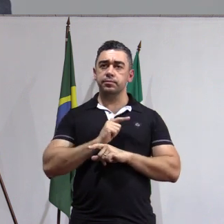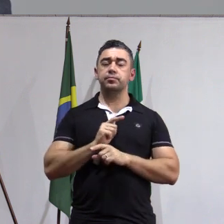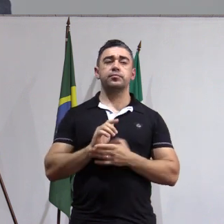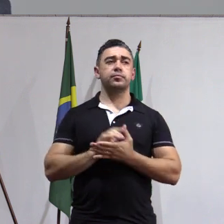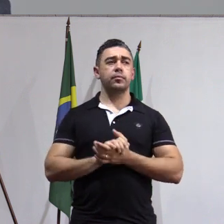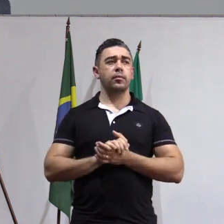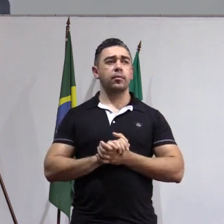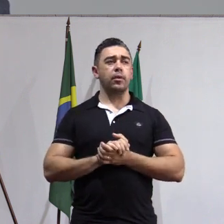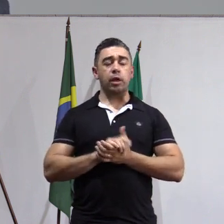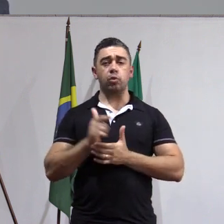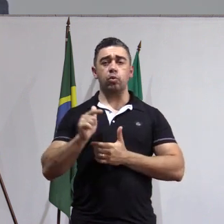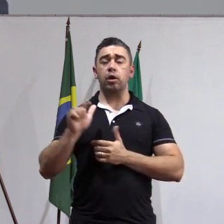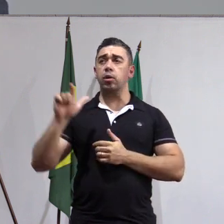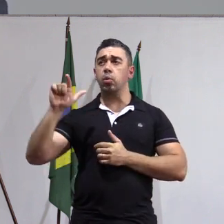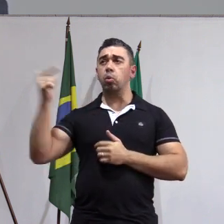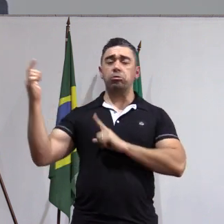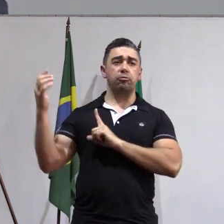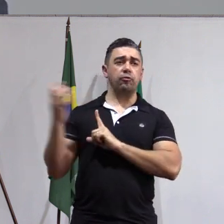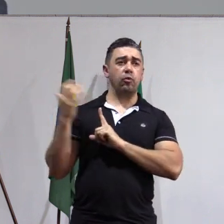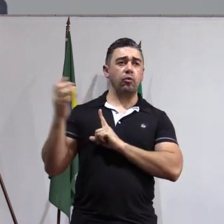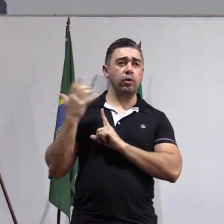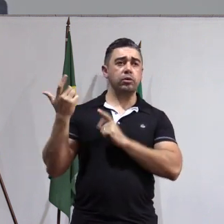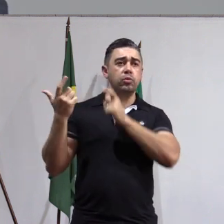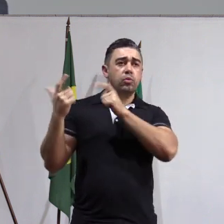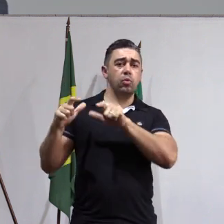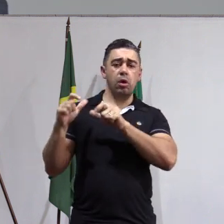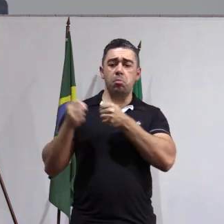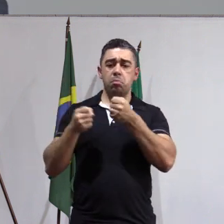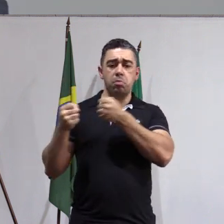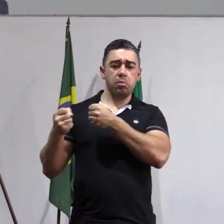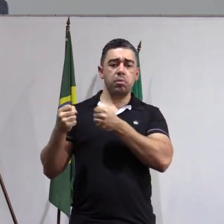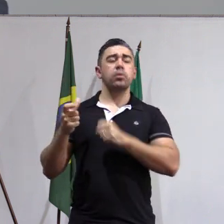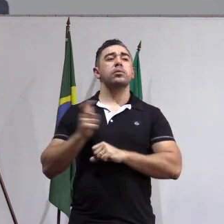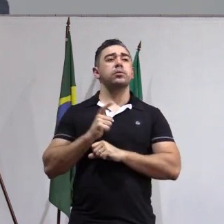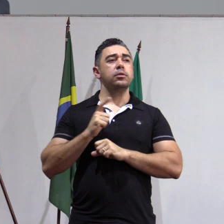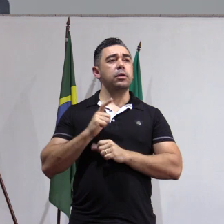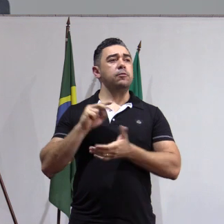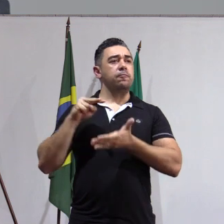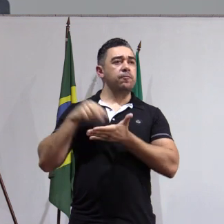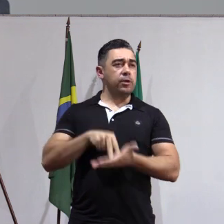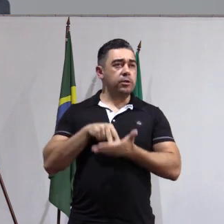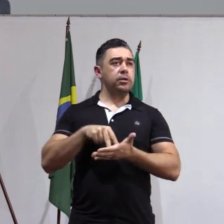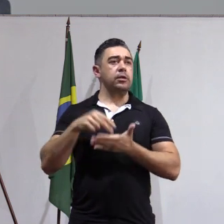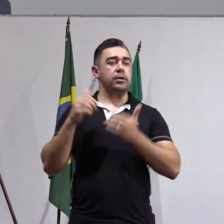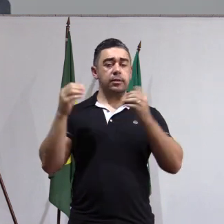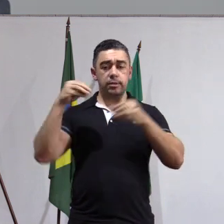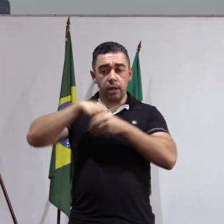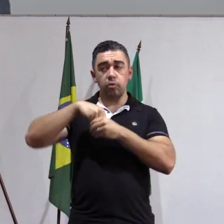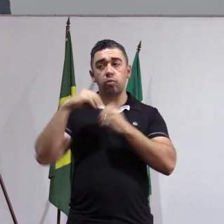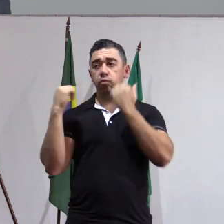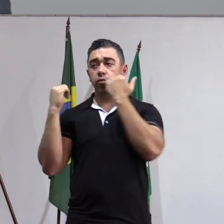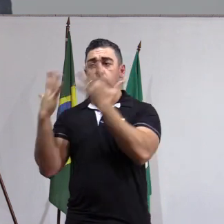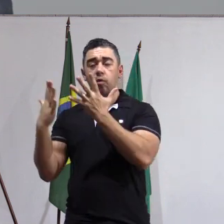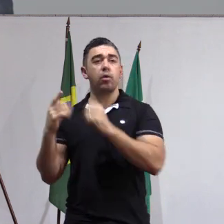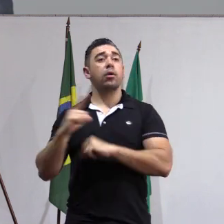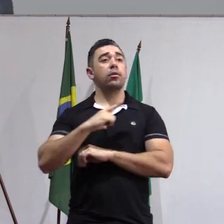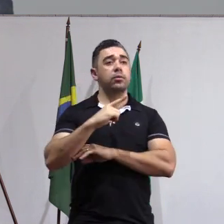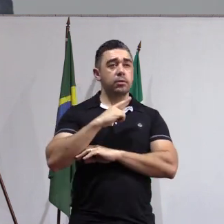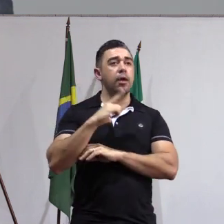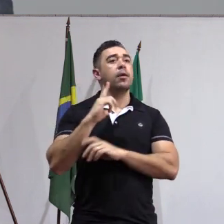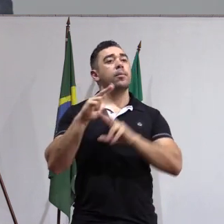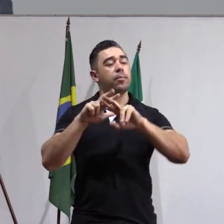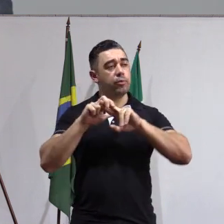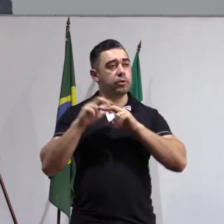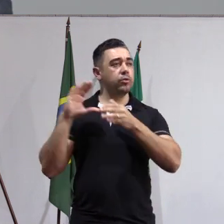sem interferência unilateral de um núcleo de poder fixo, seja este interno ou externo. É no contexto